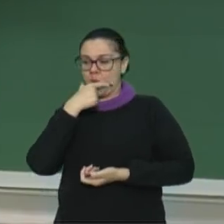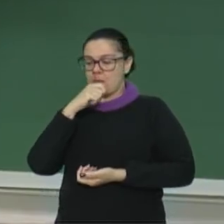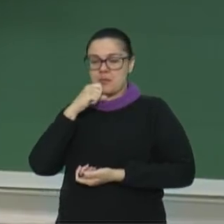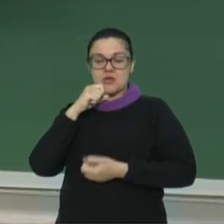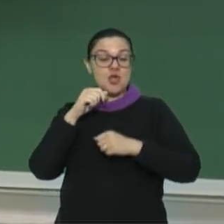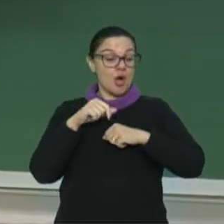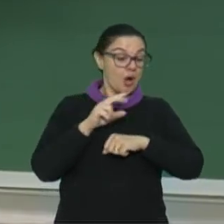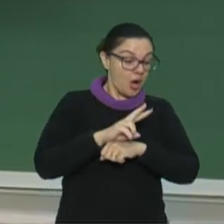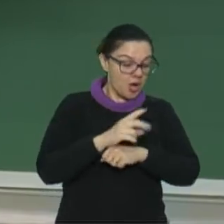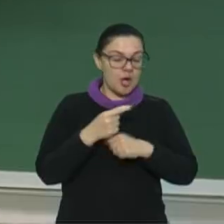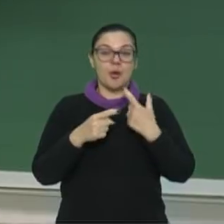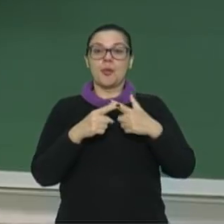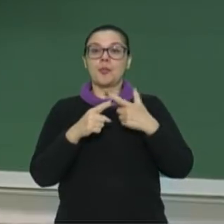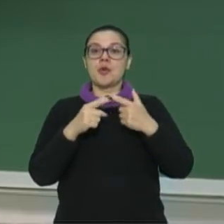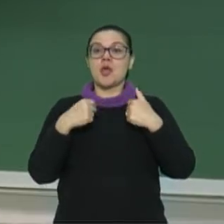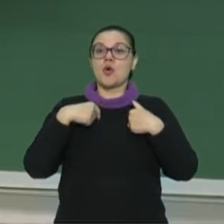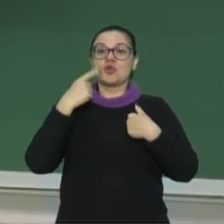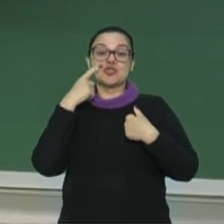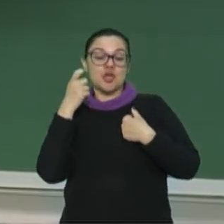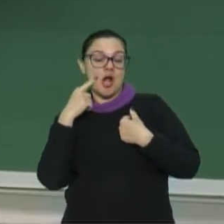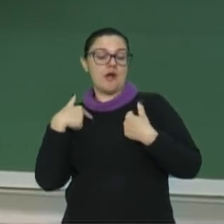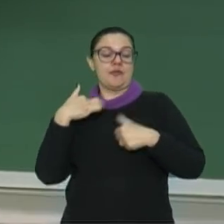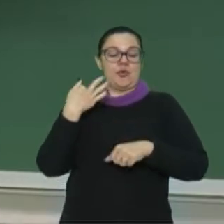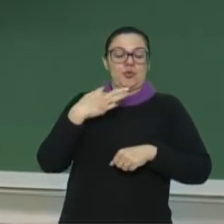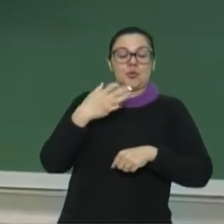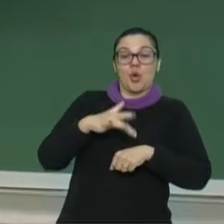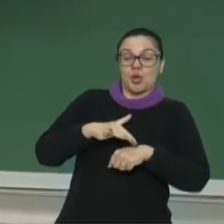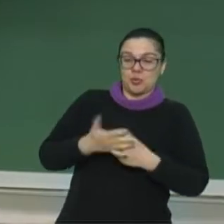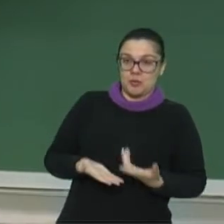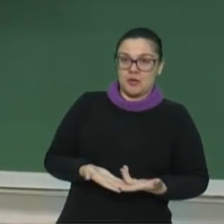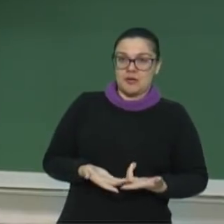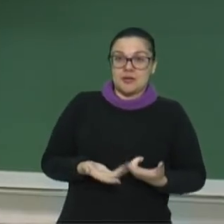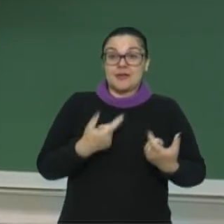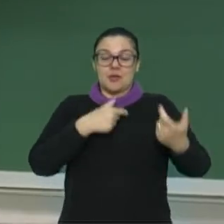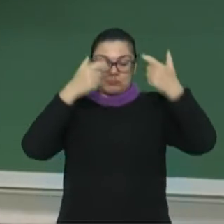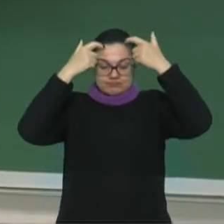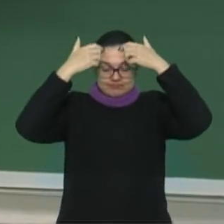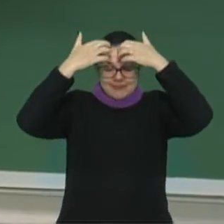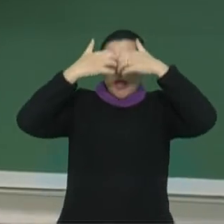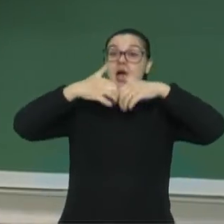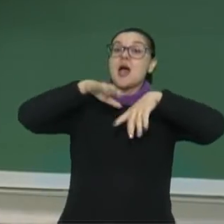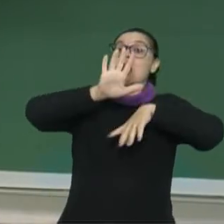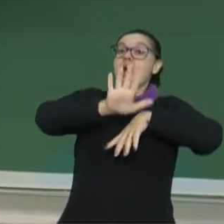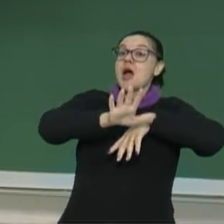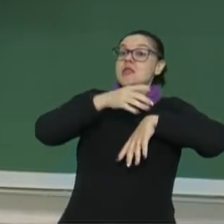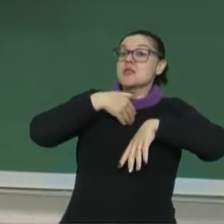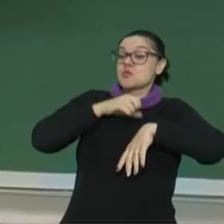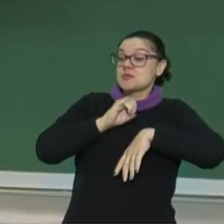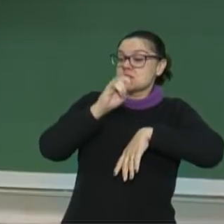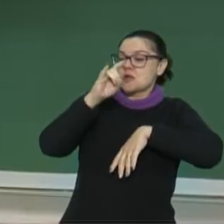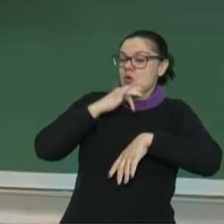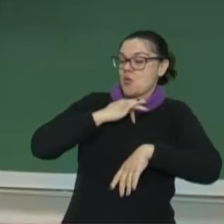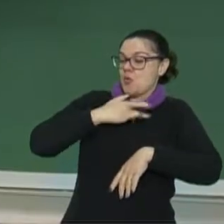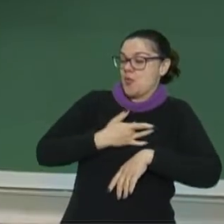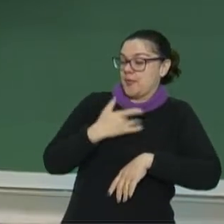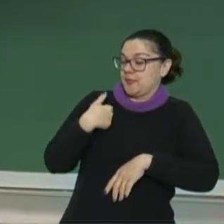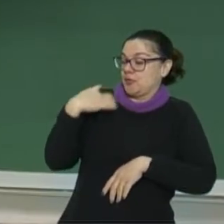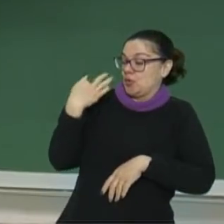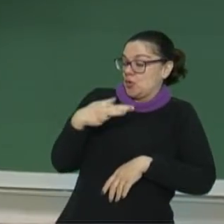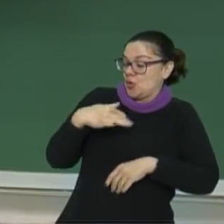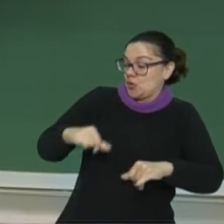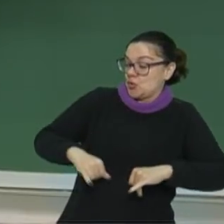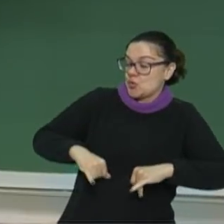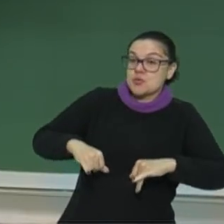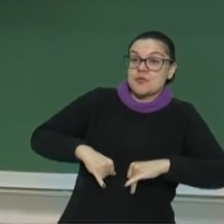é claro que eu vou desenvolver um mecanismo aí, né, emocional, psicológico, que eu vou entender, bom, se eu só